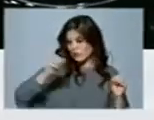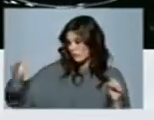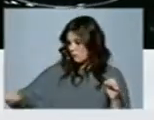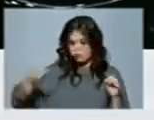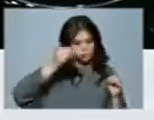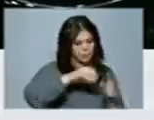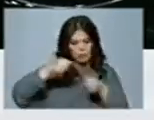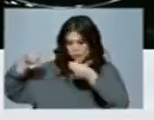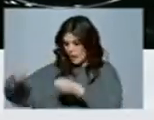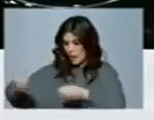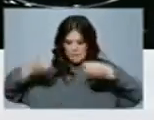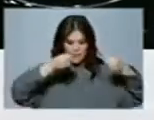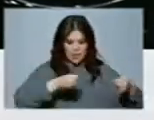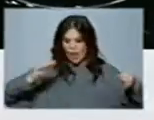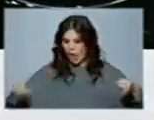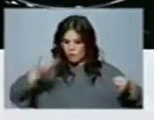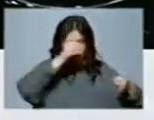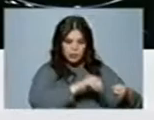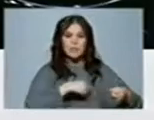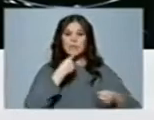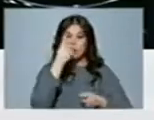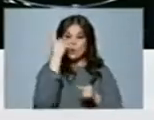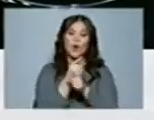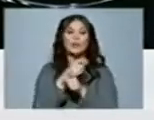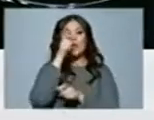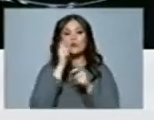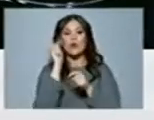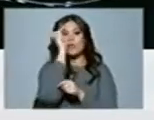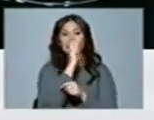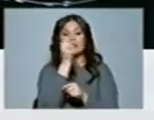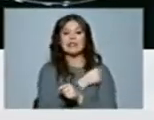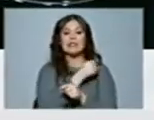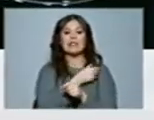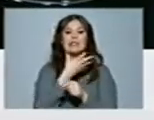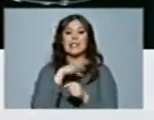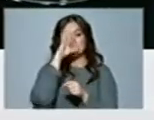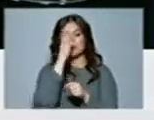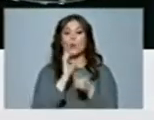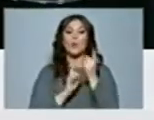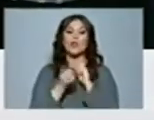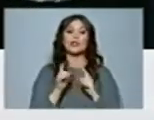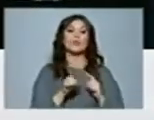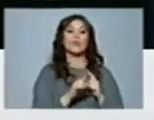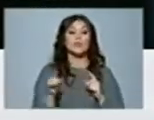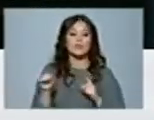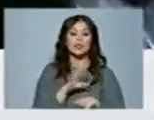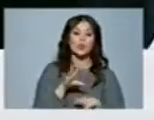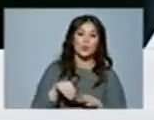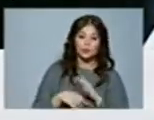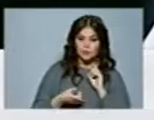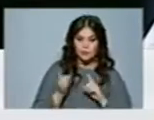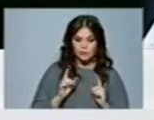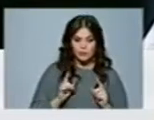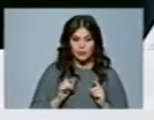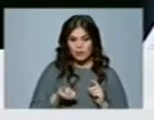a cozer esta situação. Mas diga uma coisa aos nossos telespectadores, digo, porque aqueles que estão interessados querem saber. Colocou